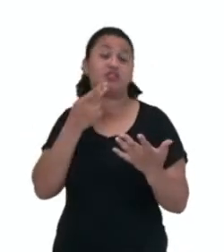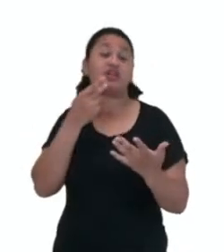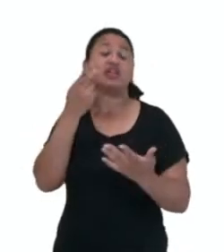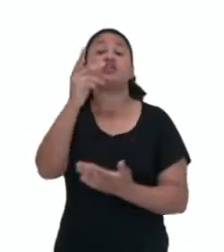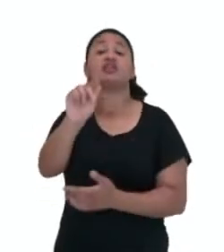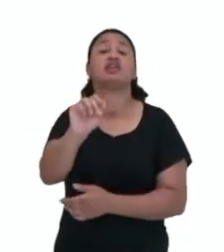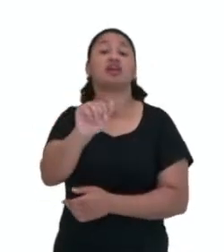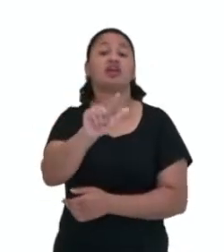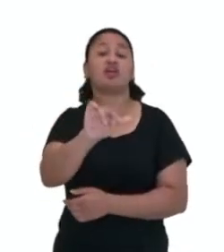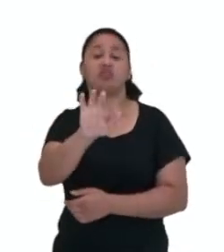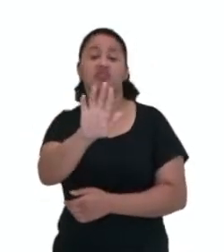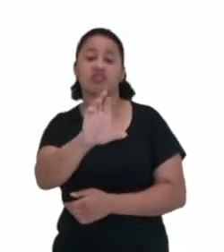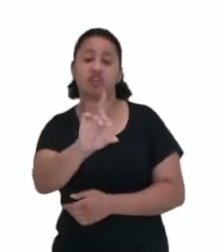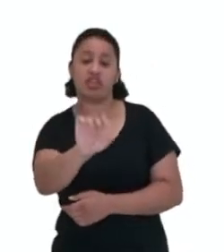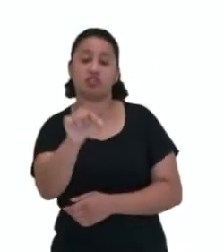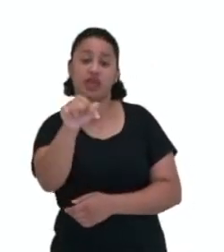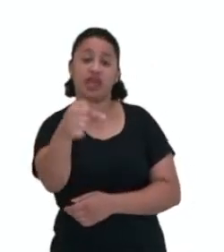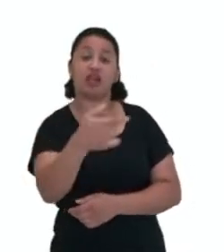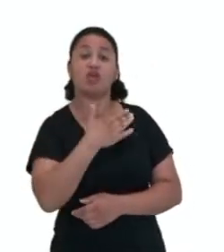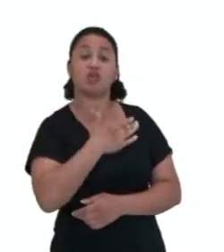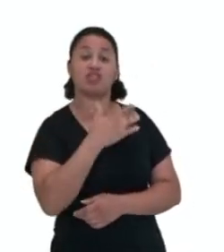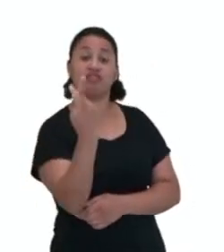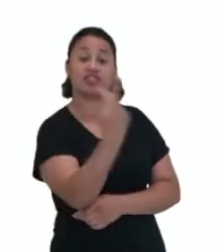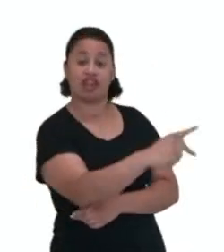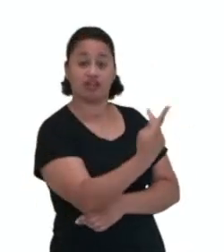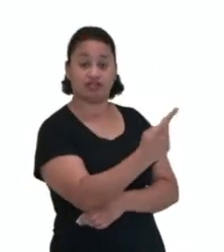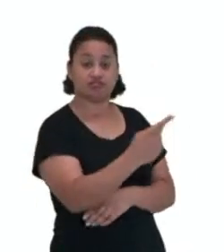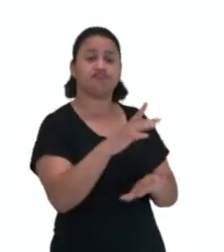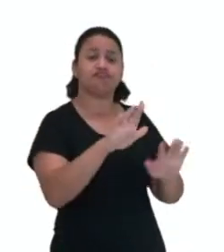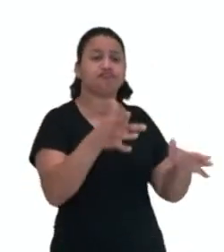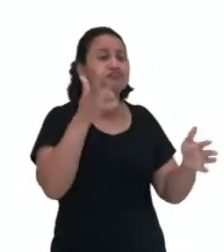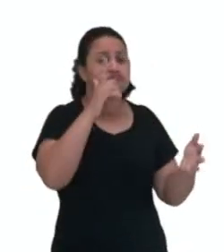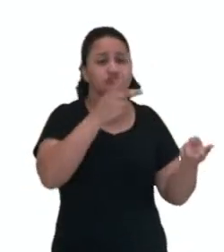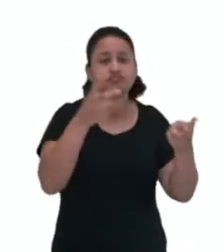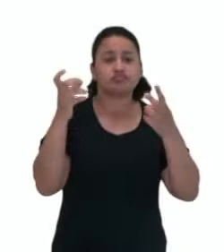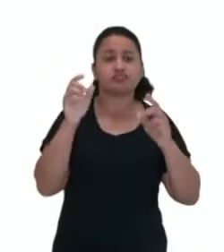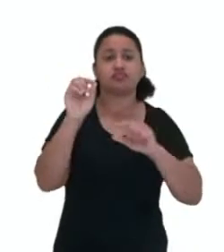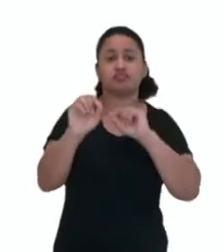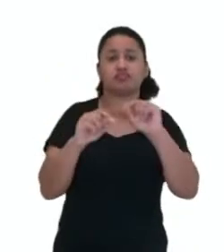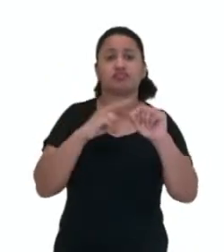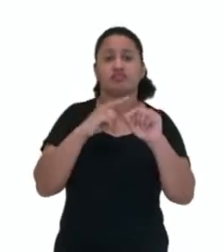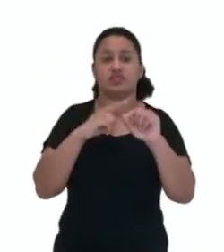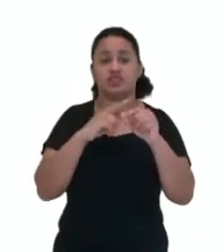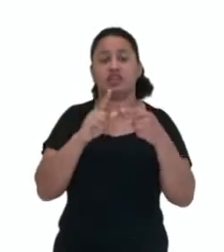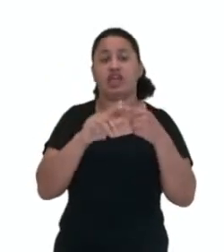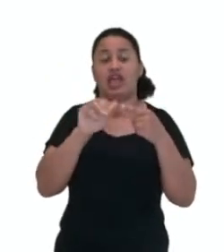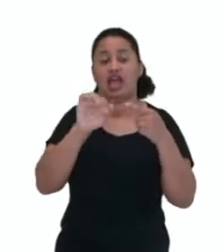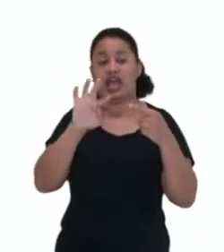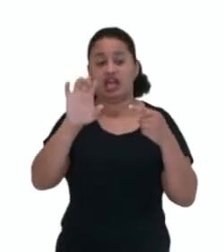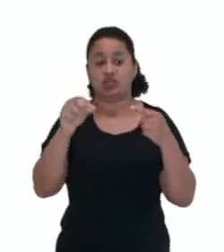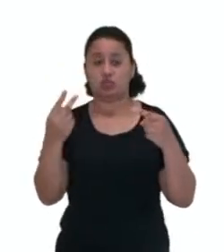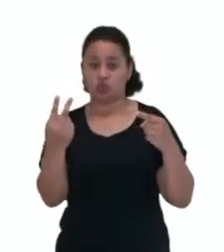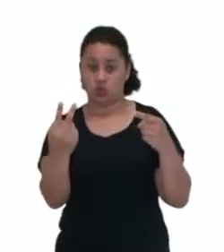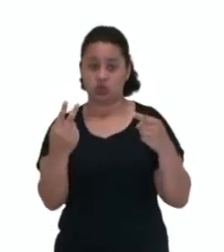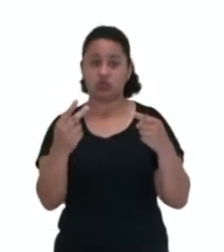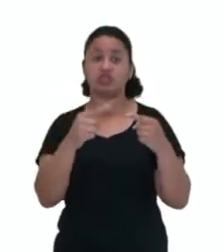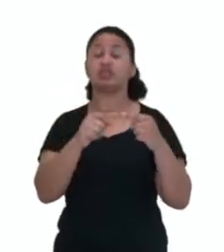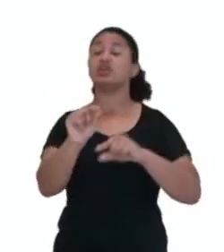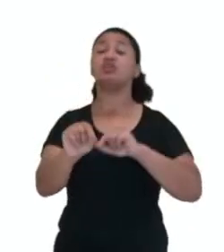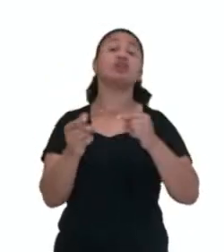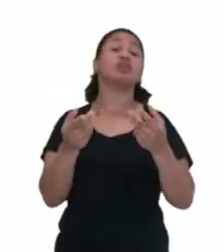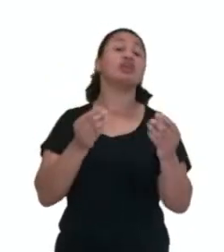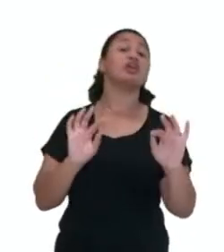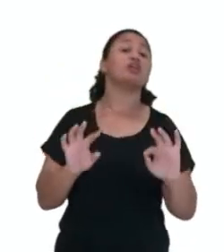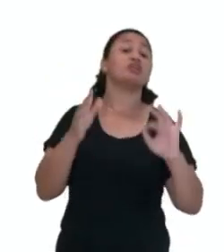interessado em Carlotinha. Como você pode ver, nós temos aqui ato 2 e a cena em